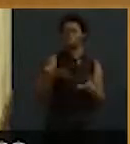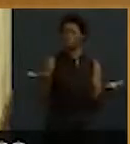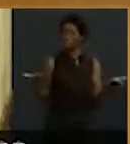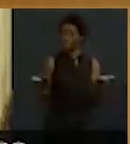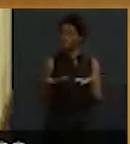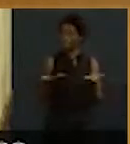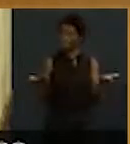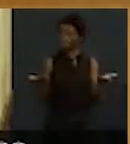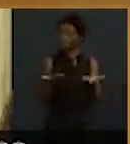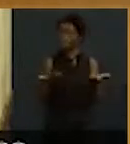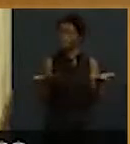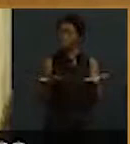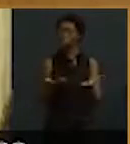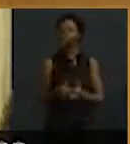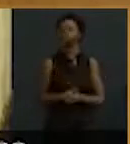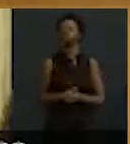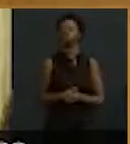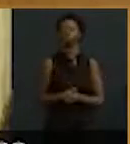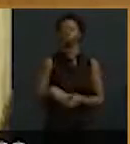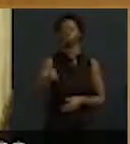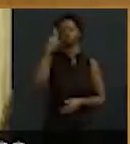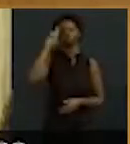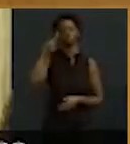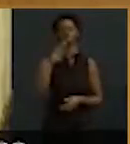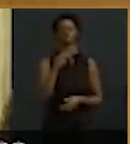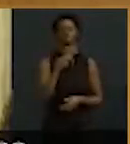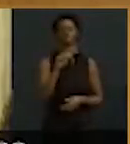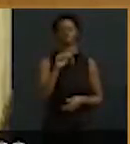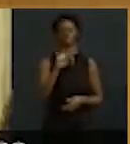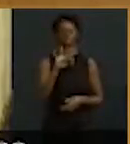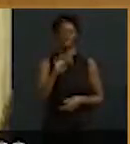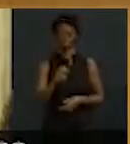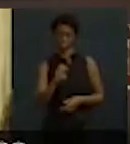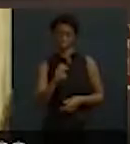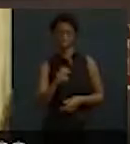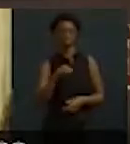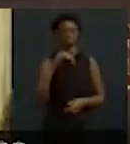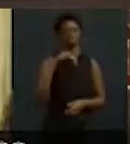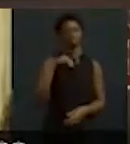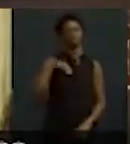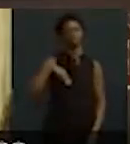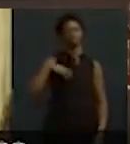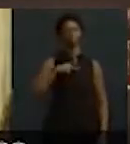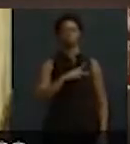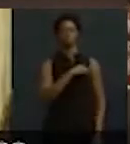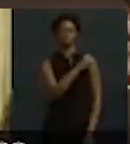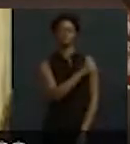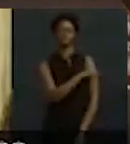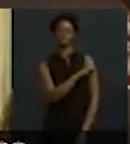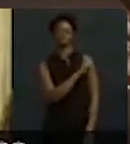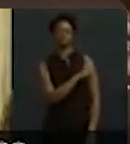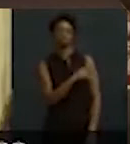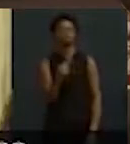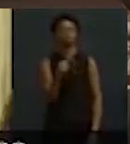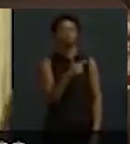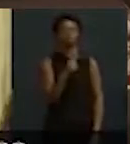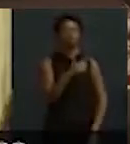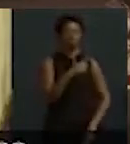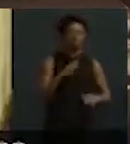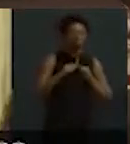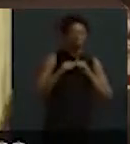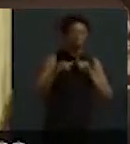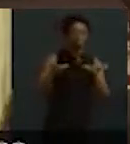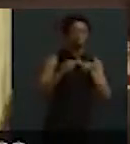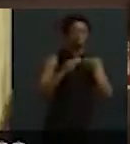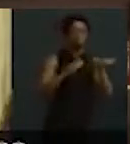Atualmente, à frente do GAT-MP-RJ, é um dos mais entusiastas propagadores do